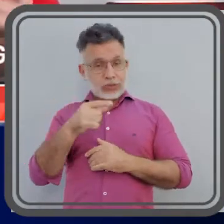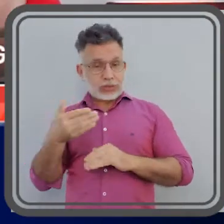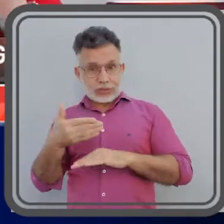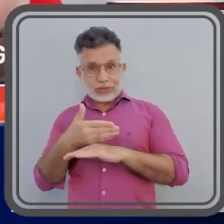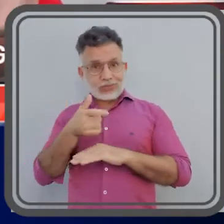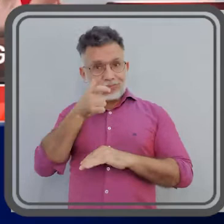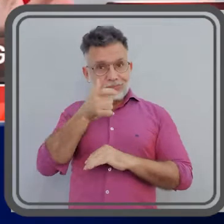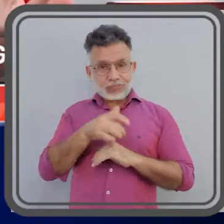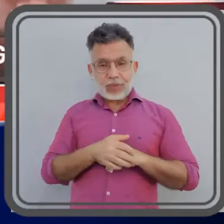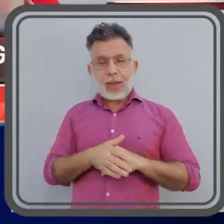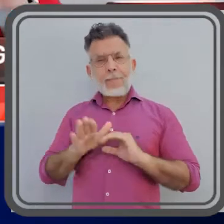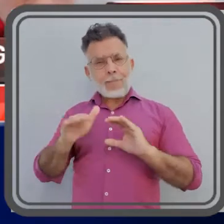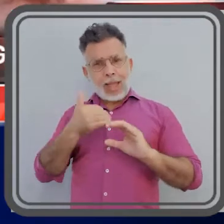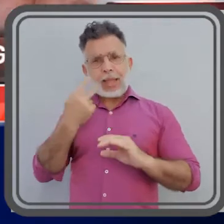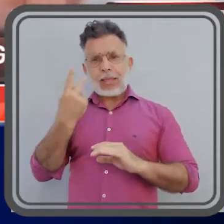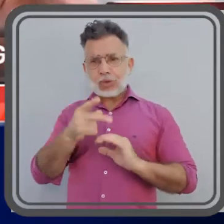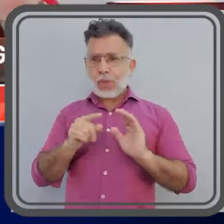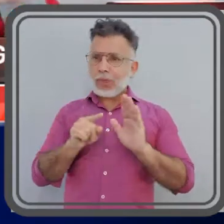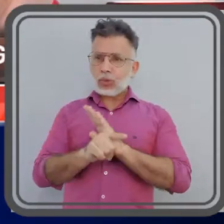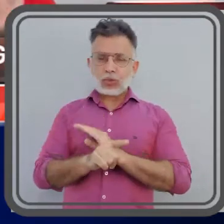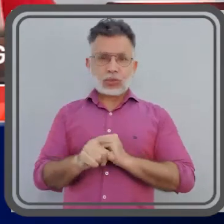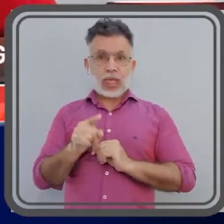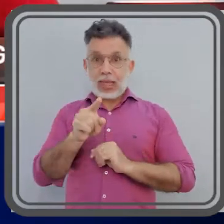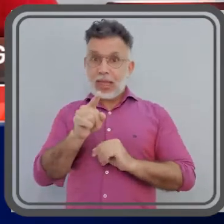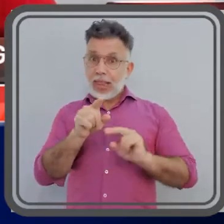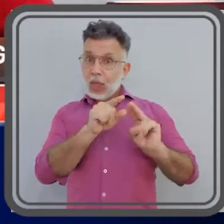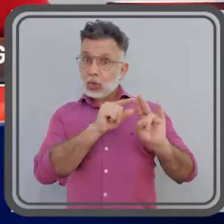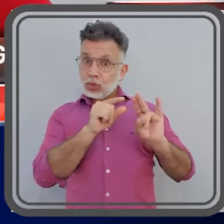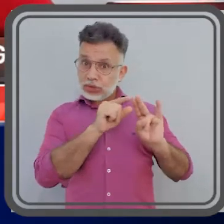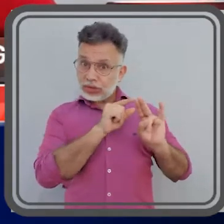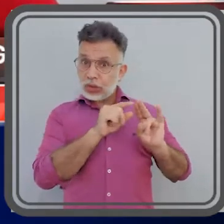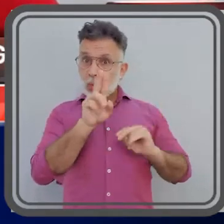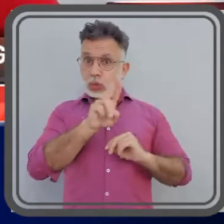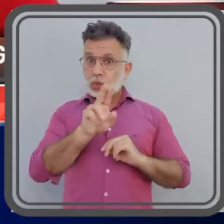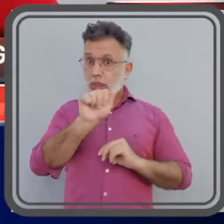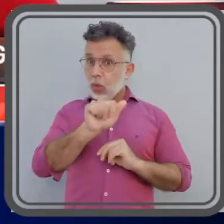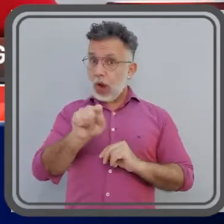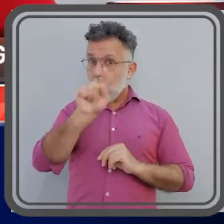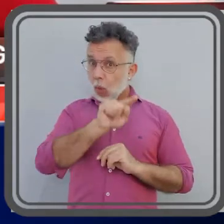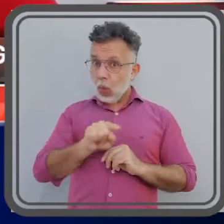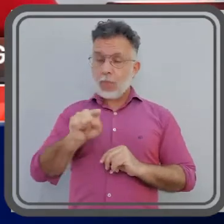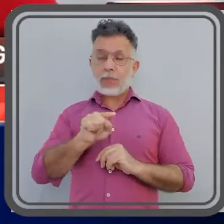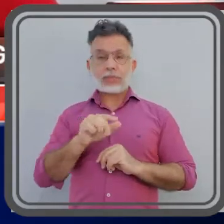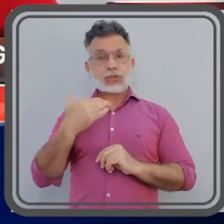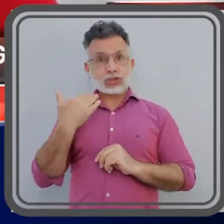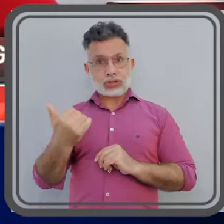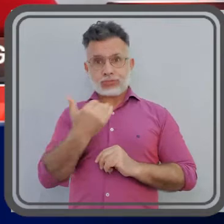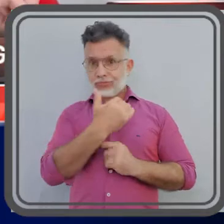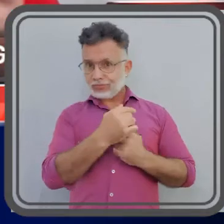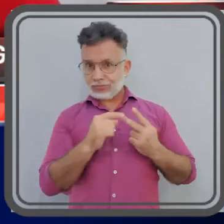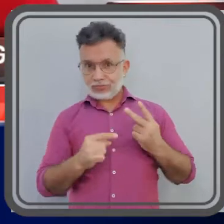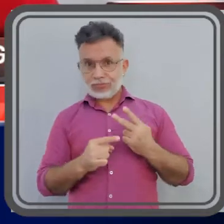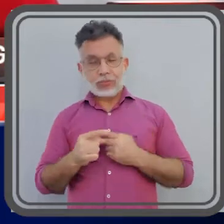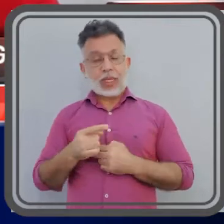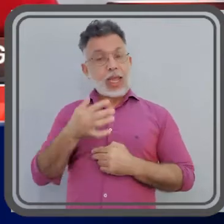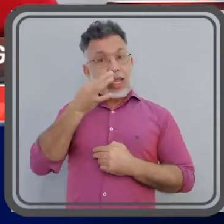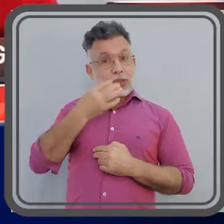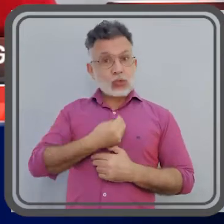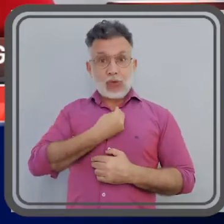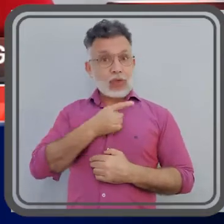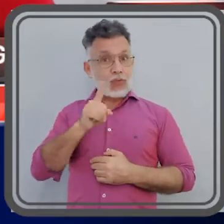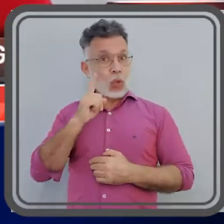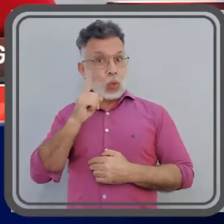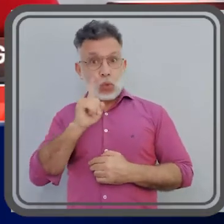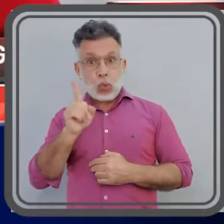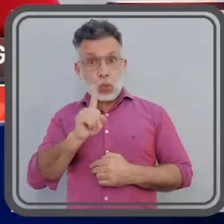aí, gente, mandem sua pergunta, né? Não esqueça, quem está no LinkedIn, de colocar o arroba, me marcar e marcar o Tiagão aqui, né? A gente não está ao vivo no Insta, antes que o